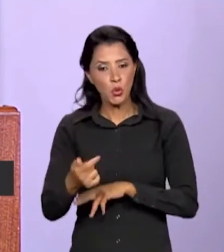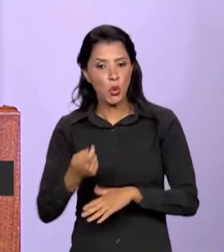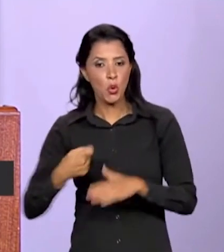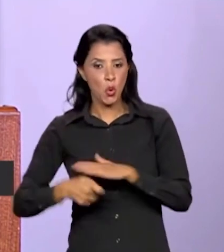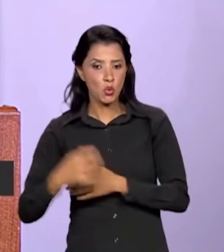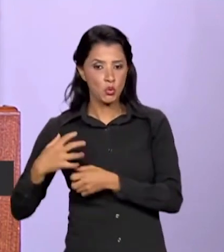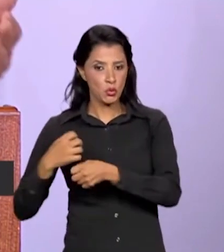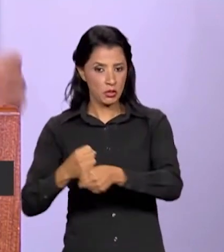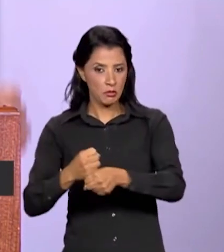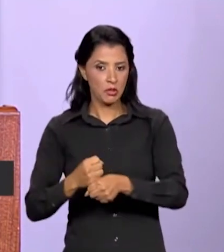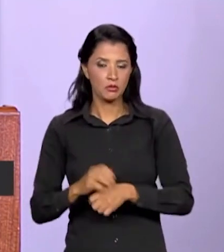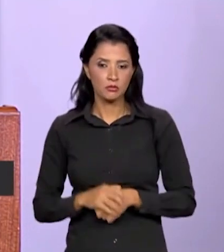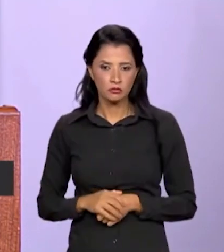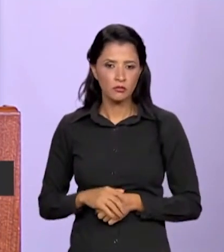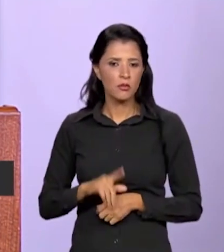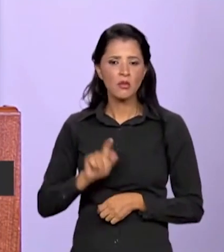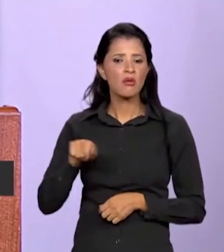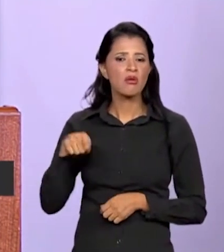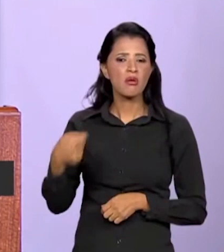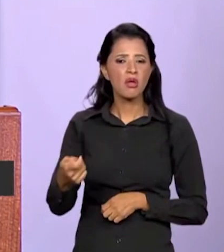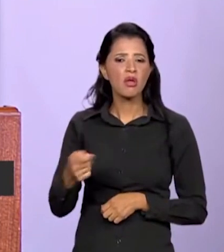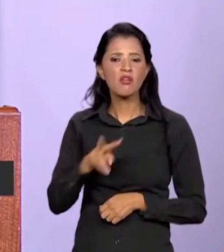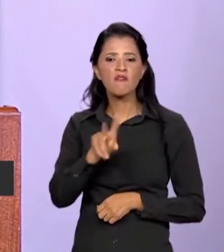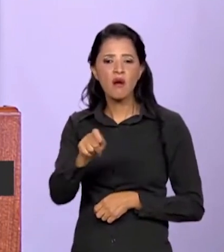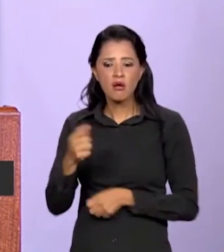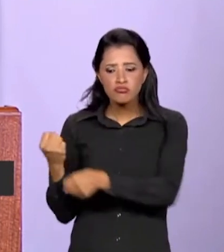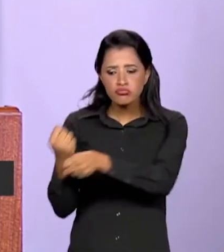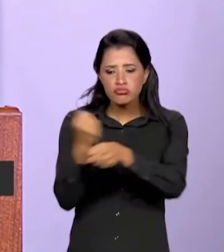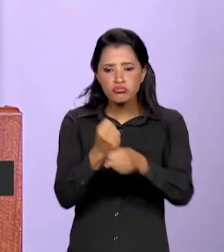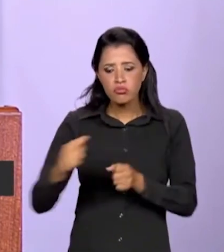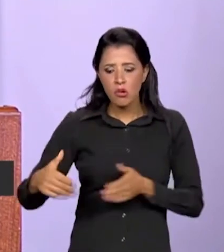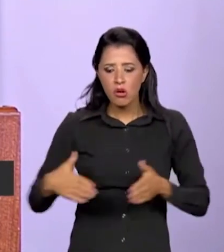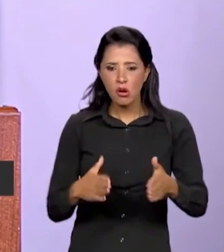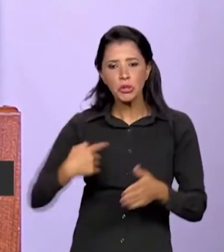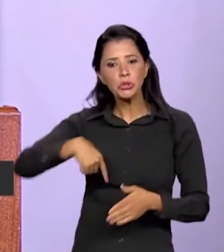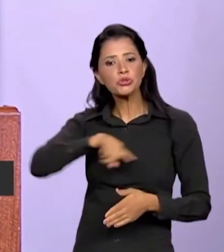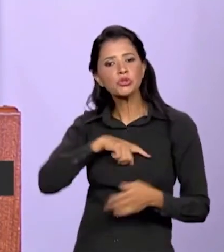Quem vai fazer as estradas que nós precisamos, da ferrovia que nós precisamos?